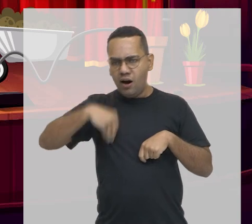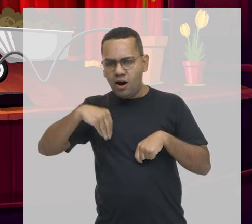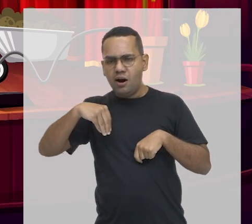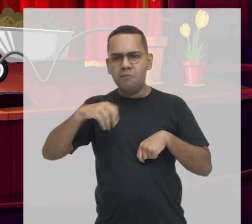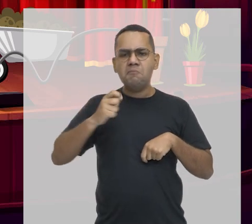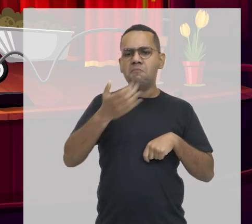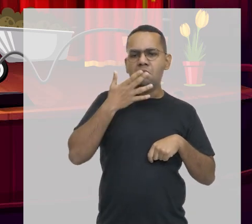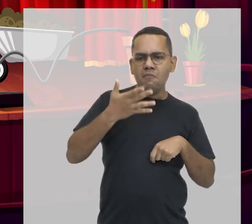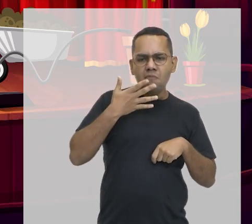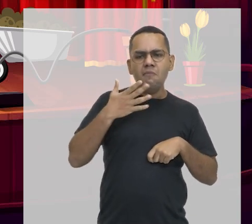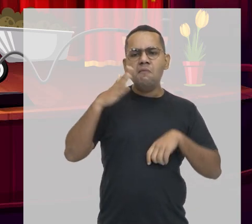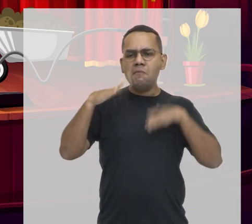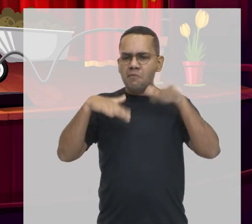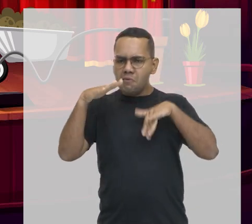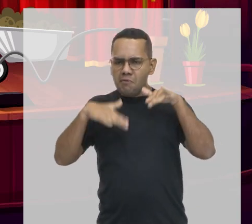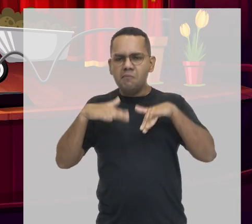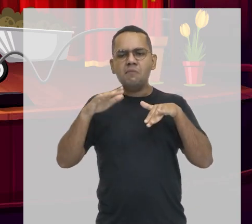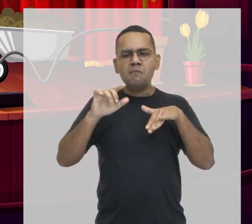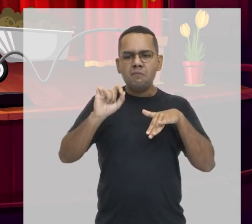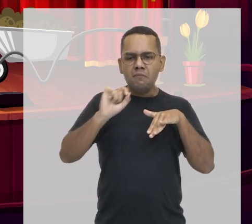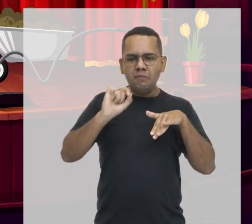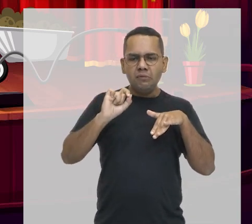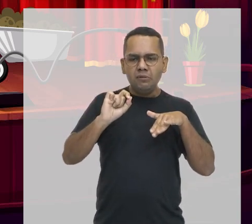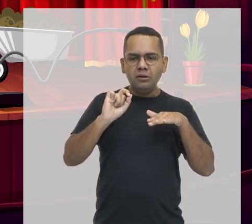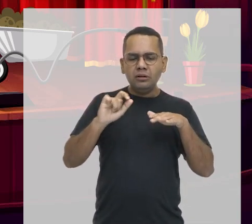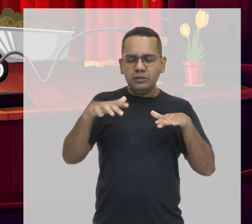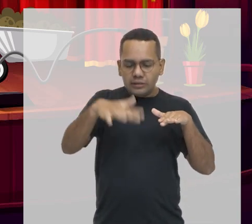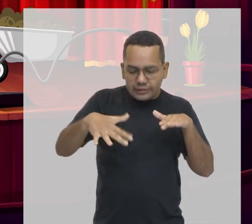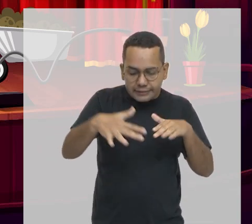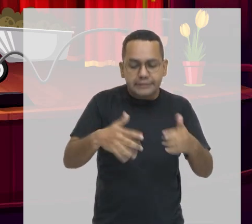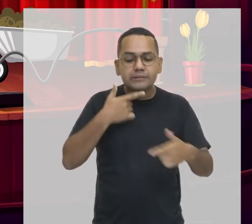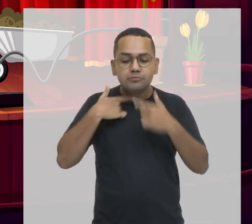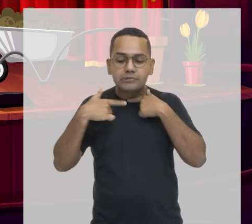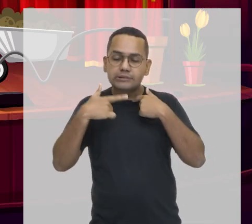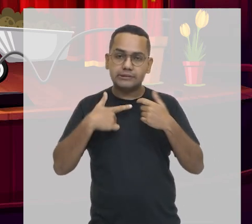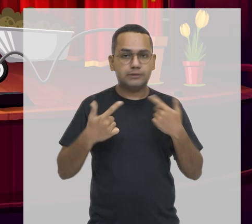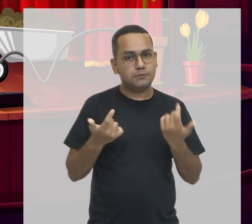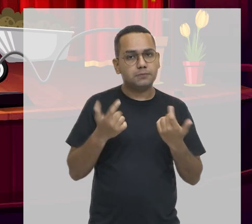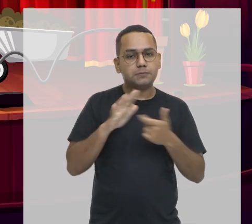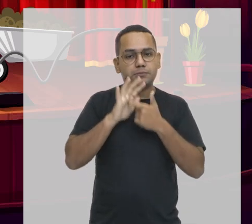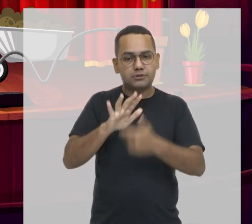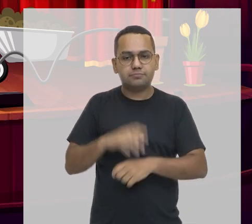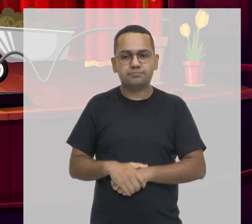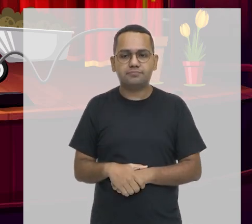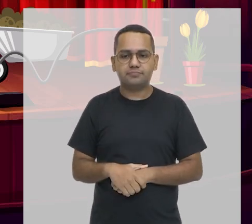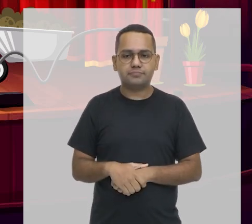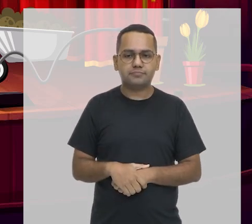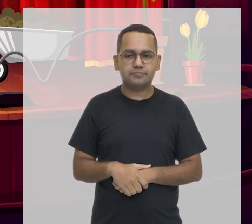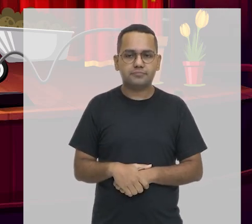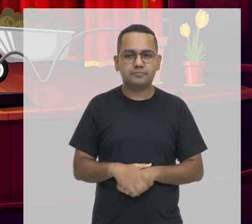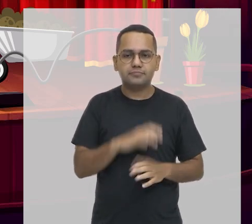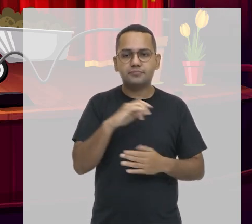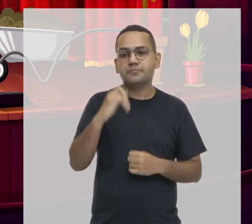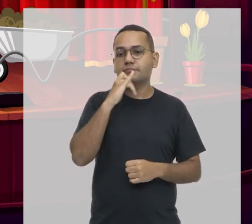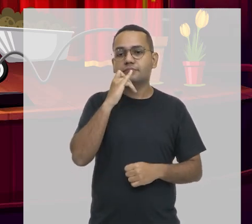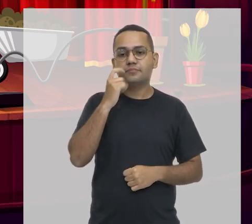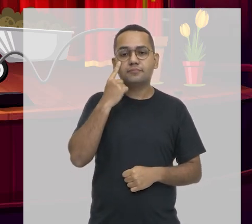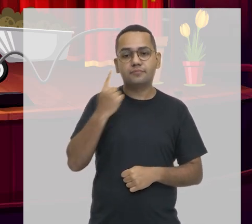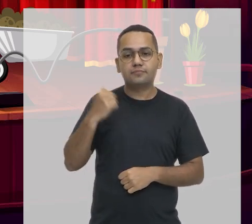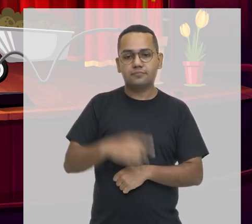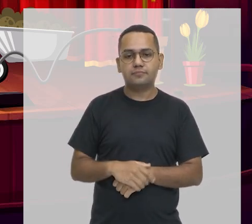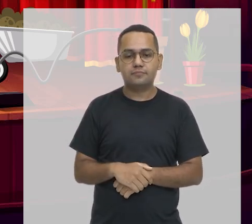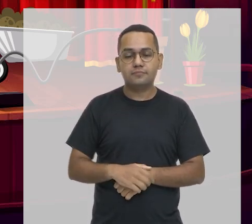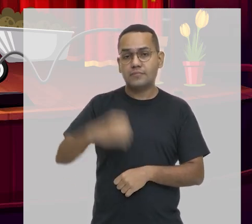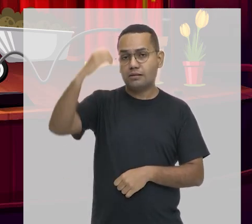especiais, dependendo do clima que se deseja criar, certo? Então vamos agora ver o exemplo.